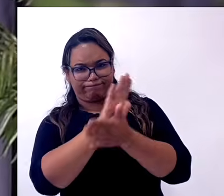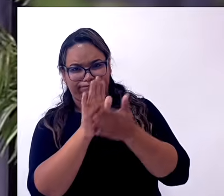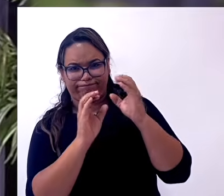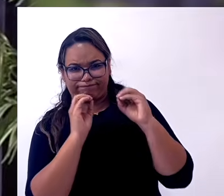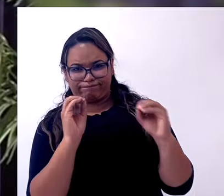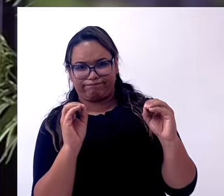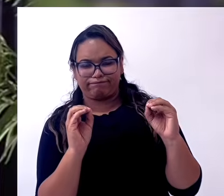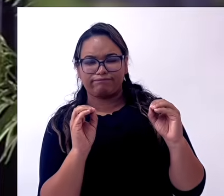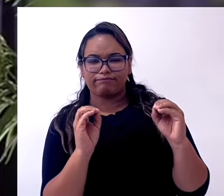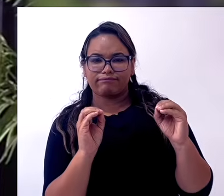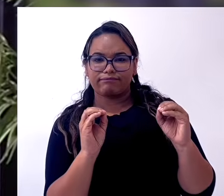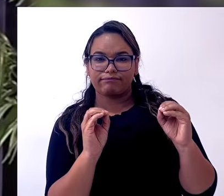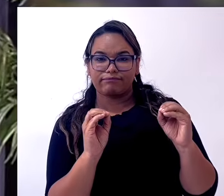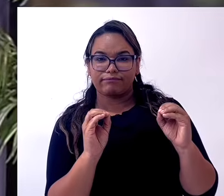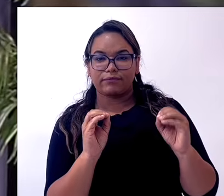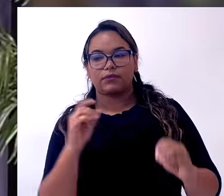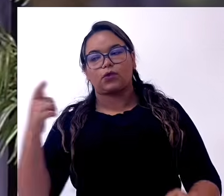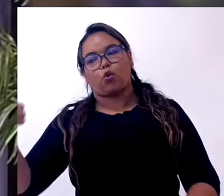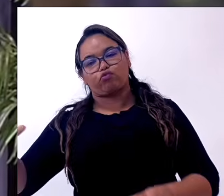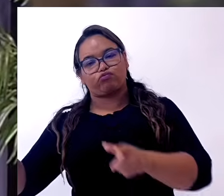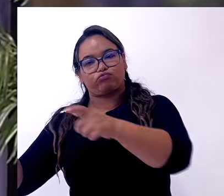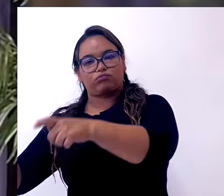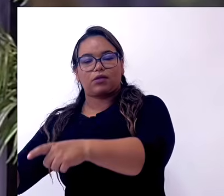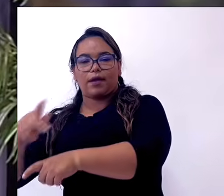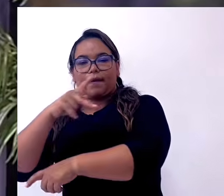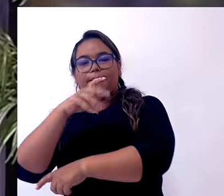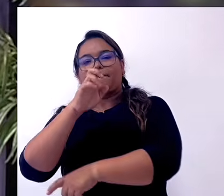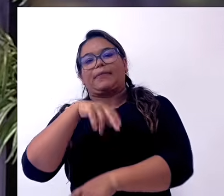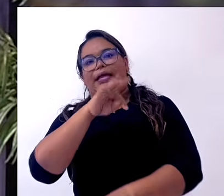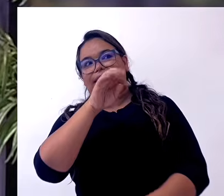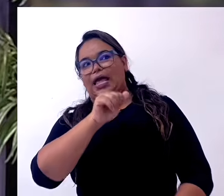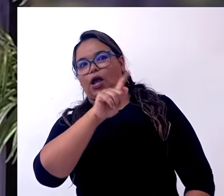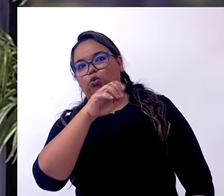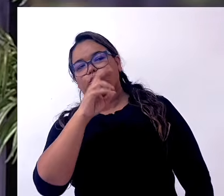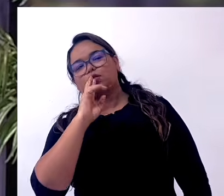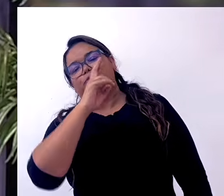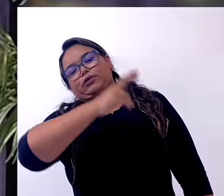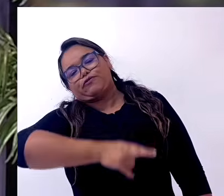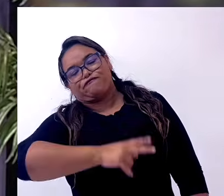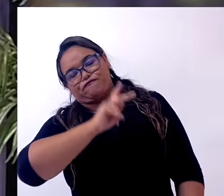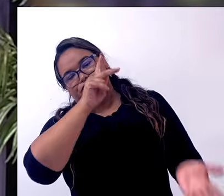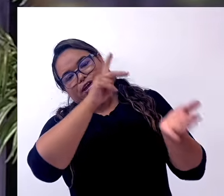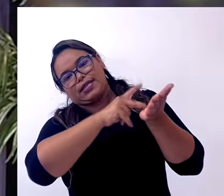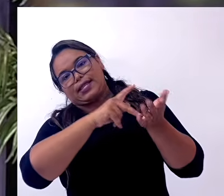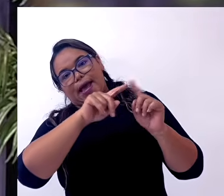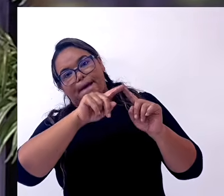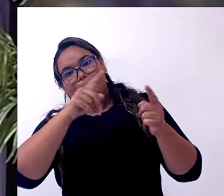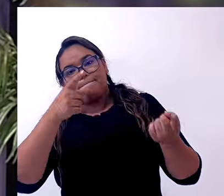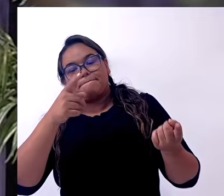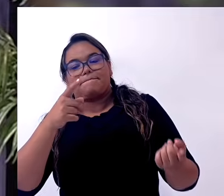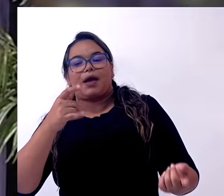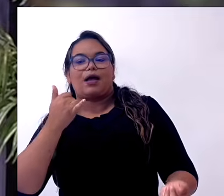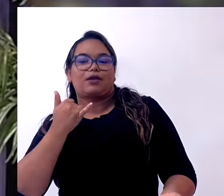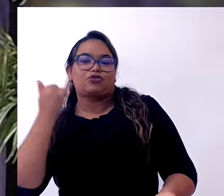E, de novo, eles fizeram uma investigação. Se você faz uma ligação de dentro do avião, então você tem que passar o seu